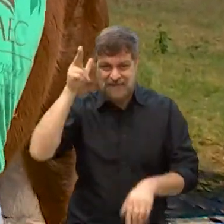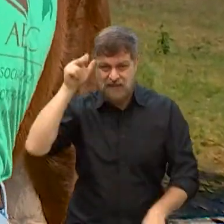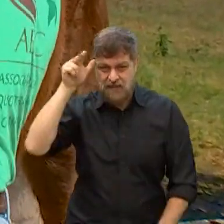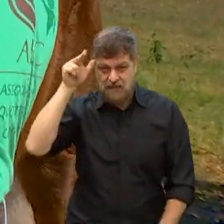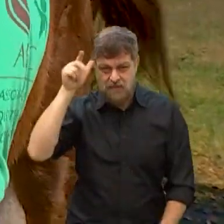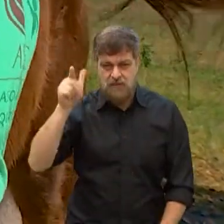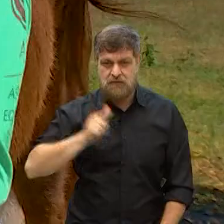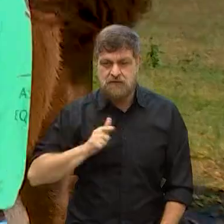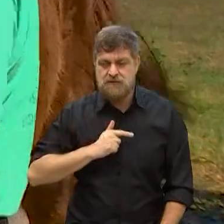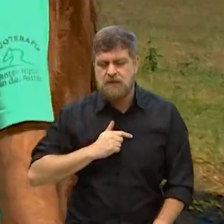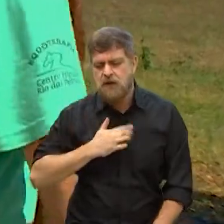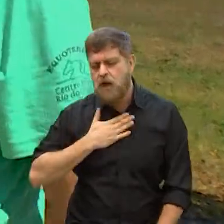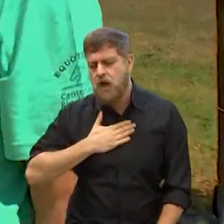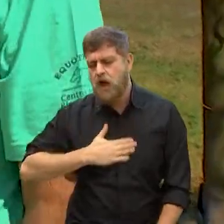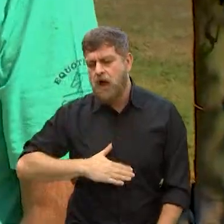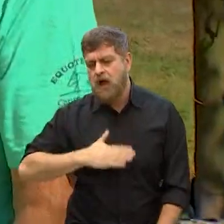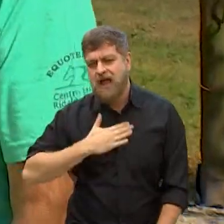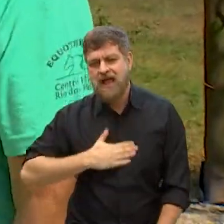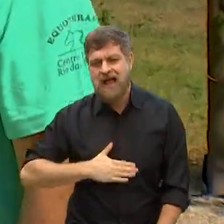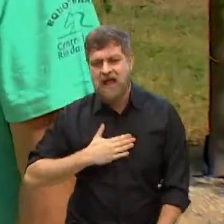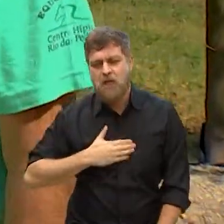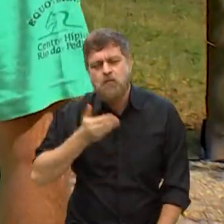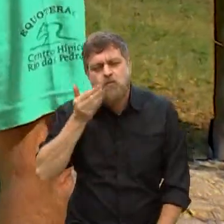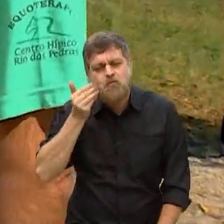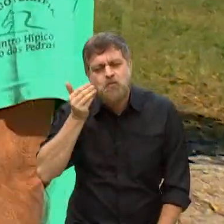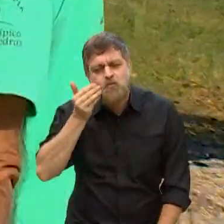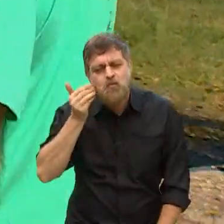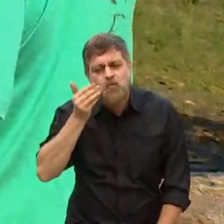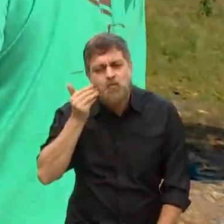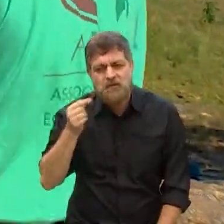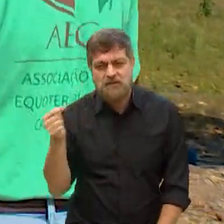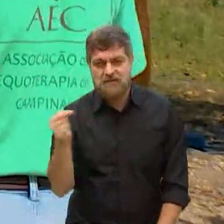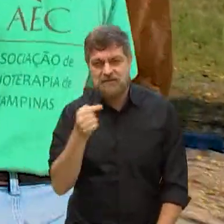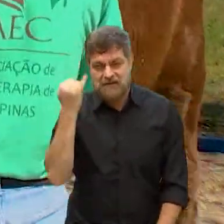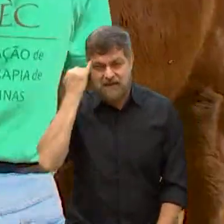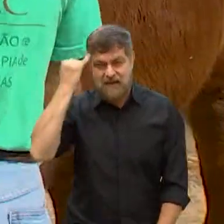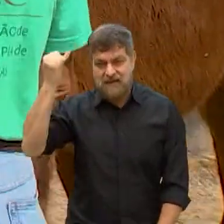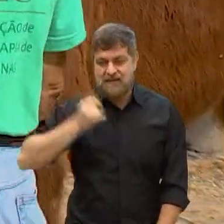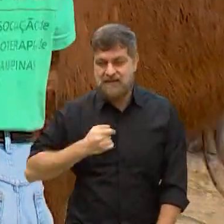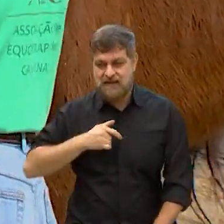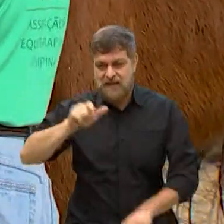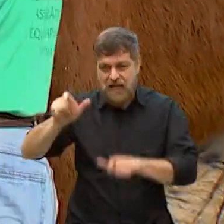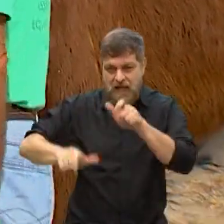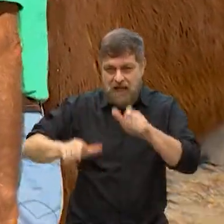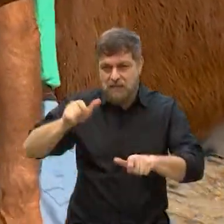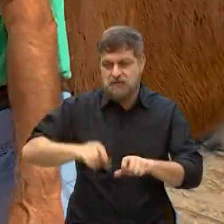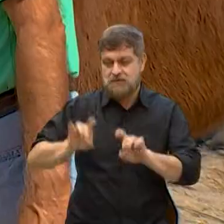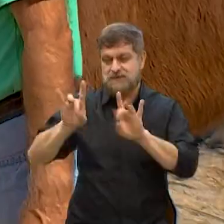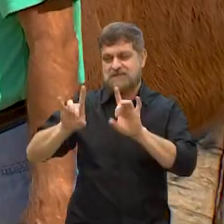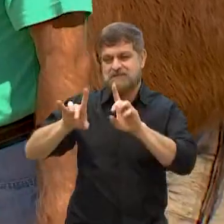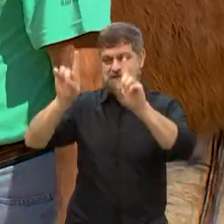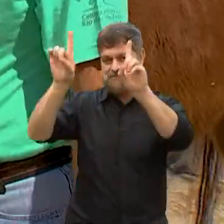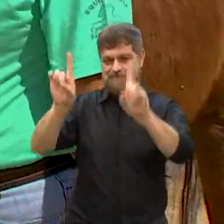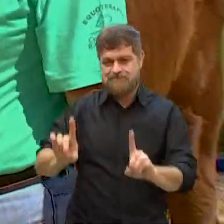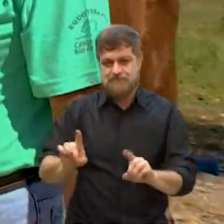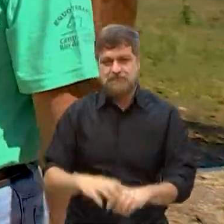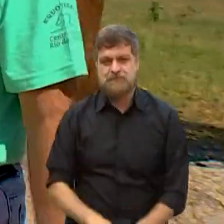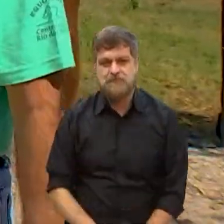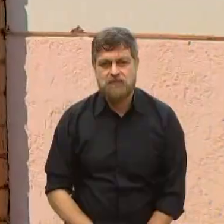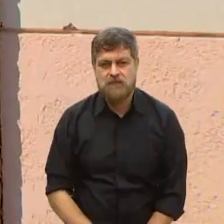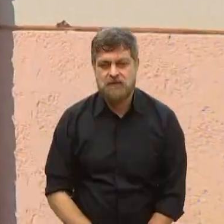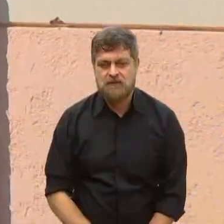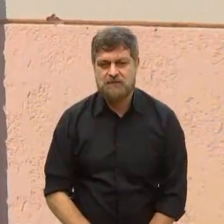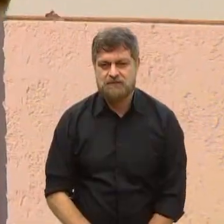treinamento dos cavalos, que geralmente são mansos e dóceis. A ideia é lidar com esse público tão